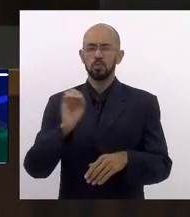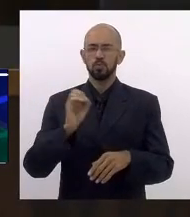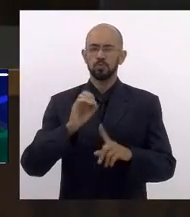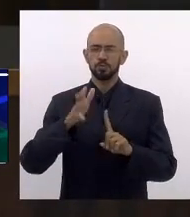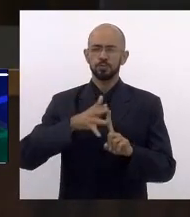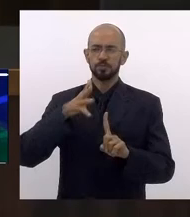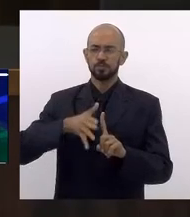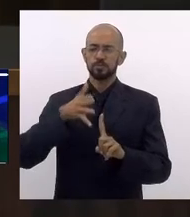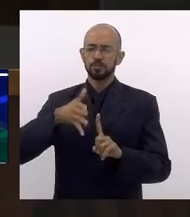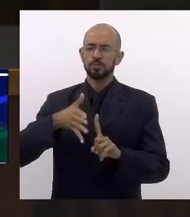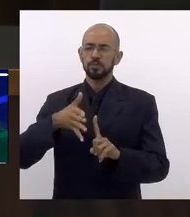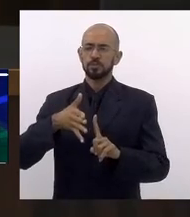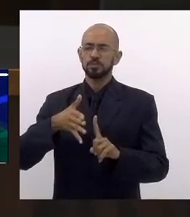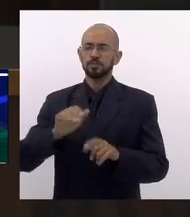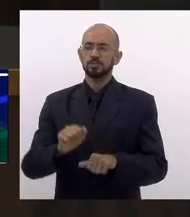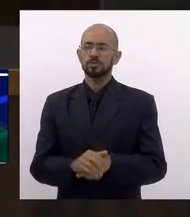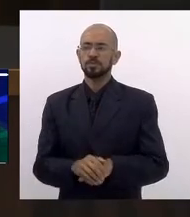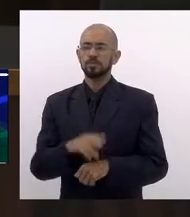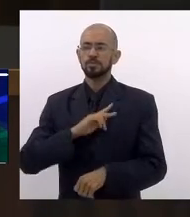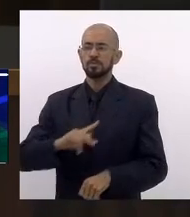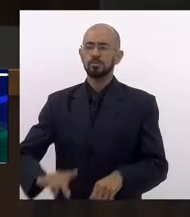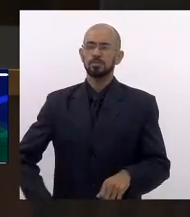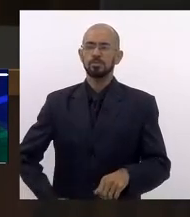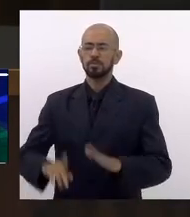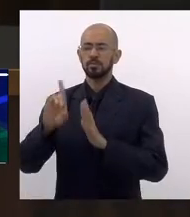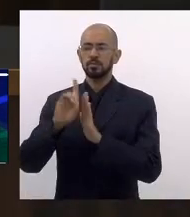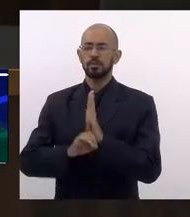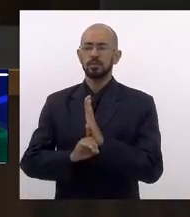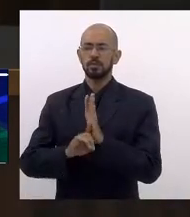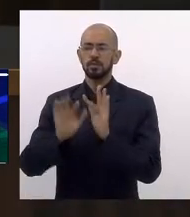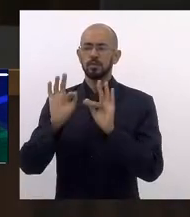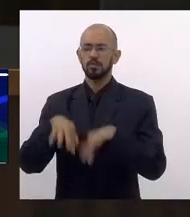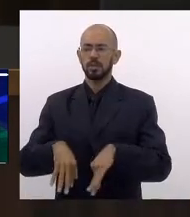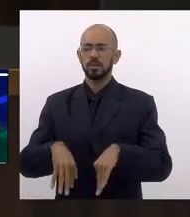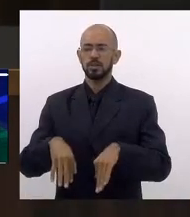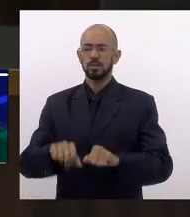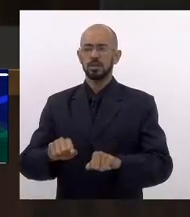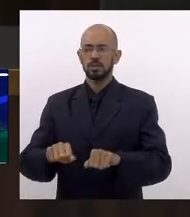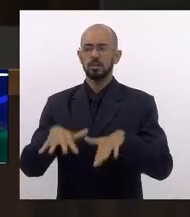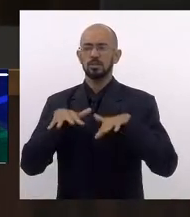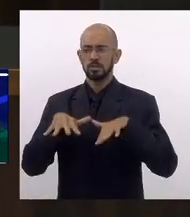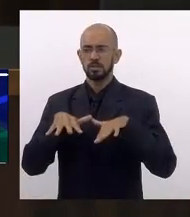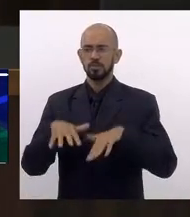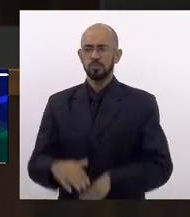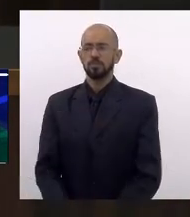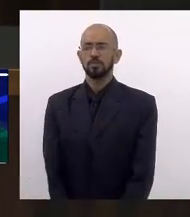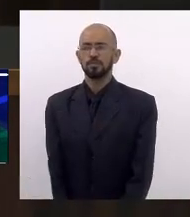inscritos, a presidência declara encerrada a presente sessão.